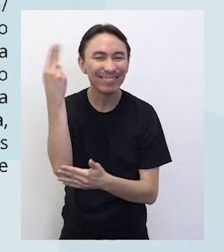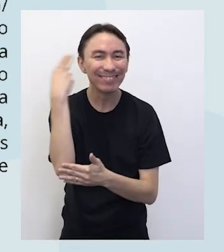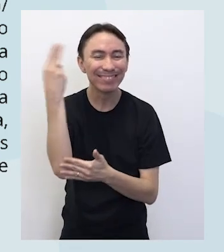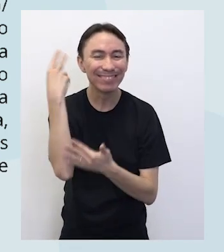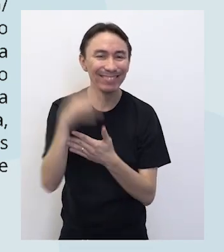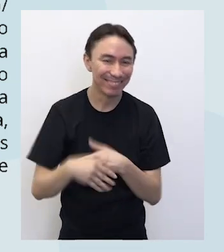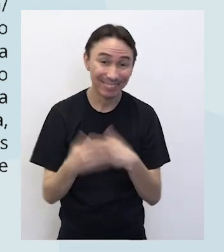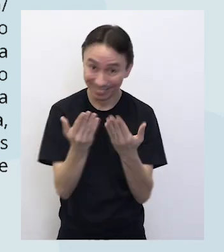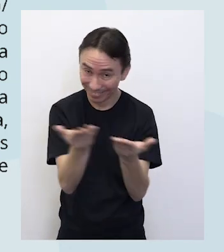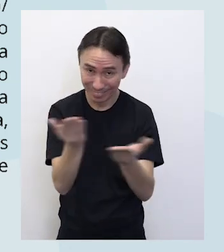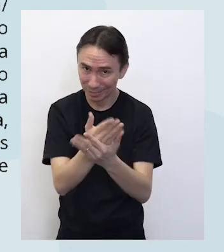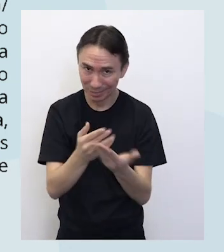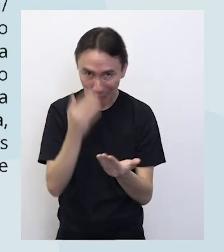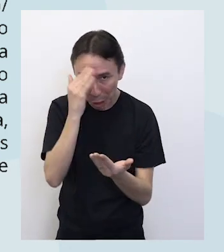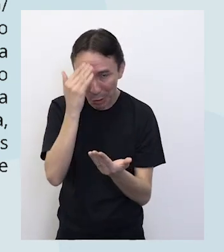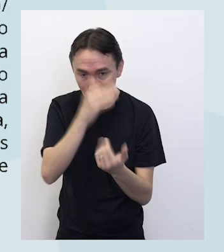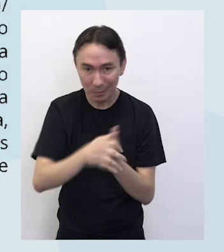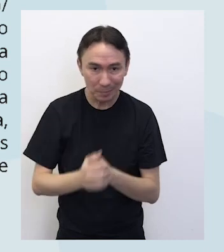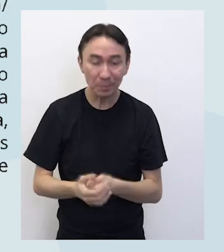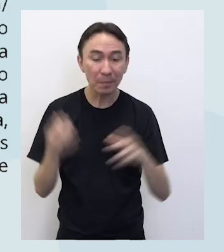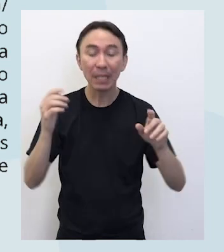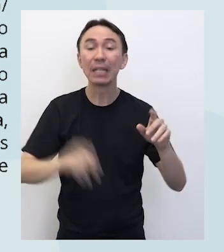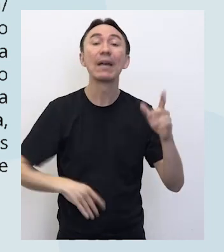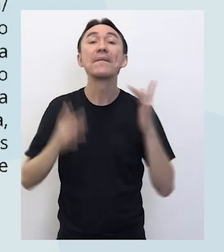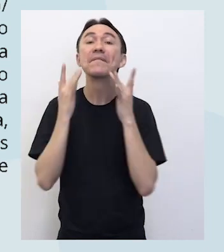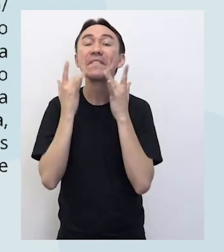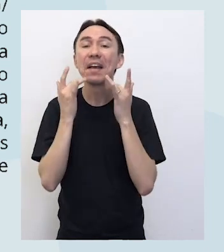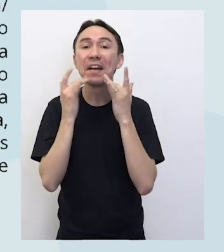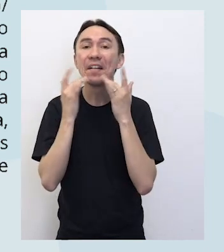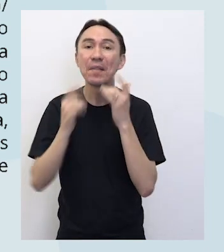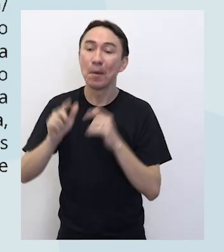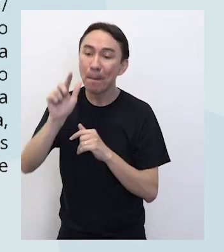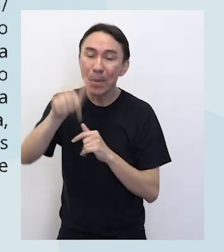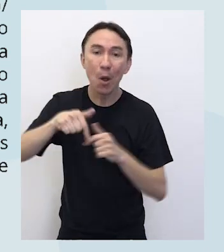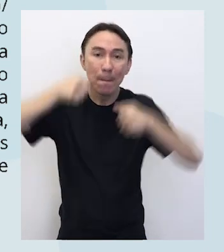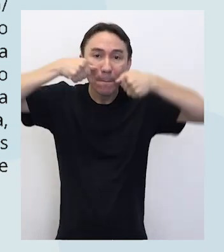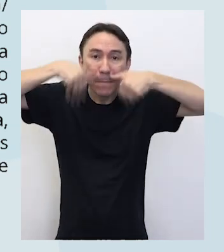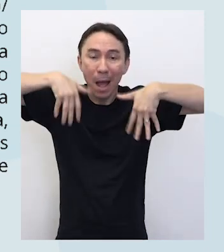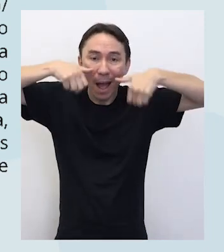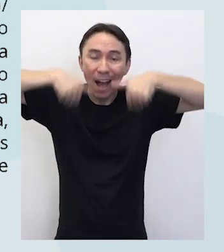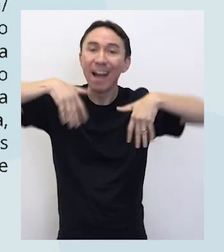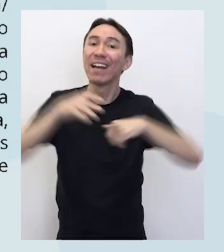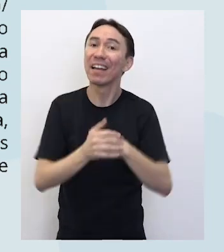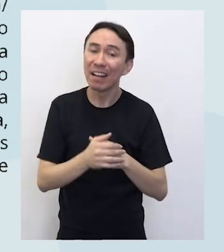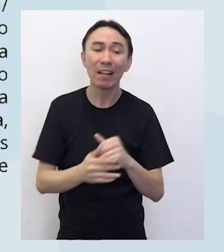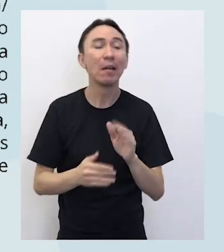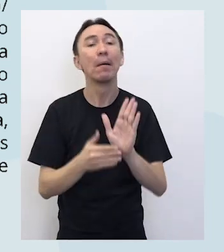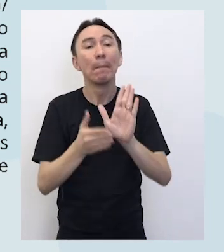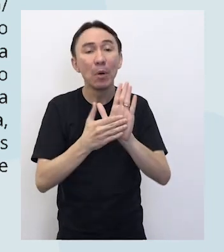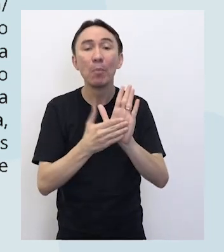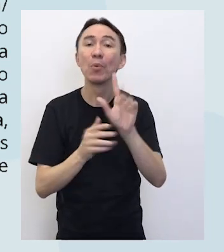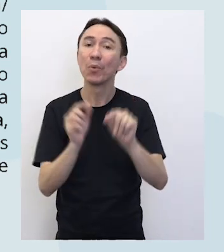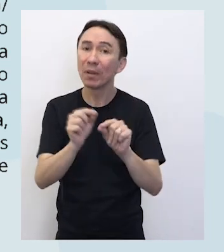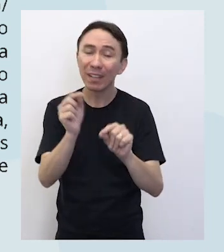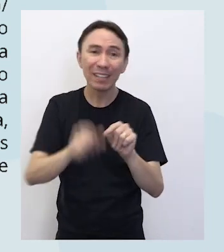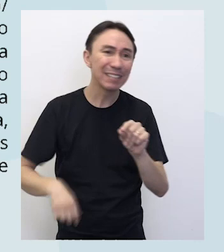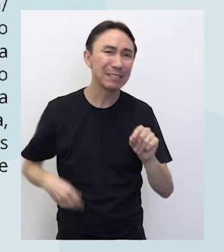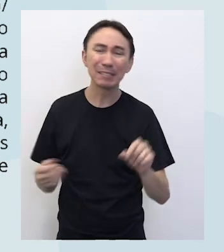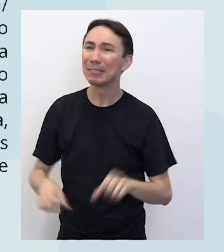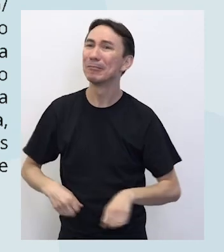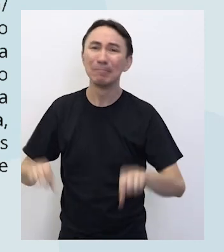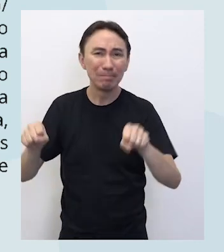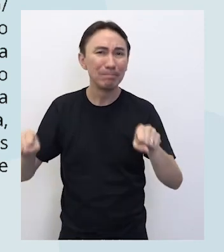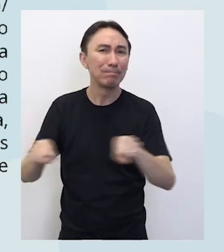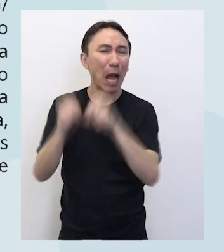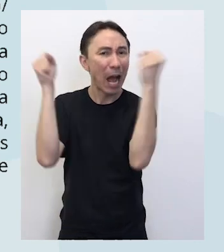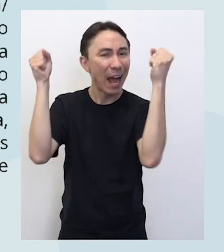uma ideia, né? Então, o teatro pós-dramático, ele justamente propõe essa ruptura ou essa quebra total da quarta parede